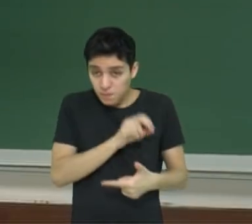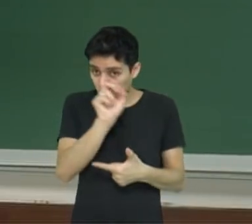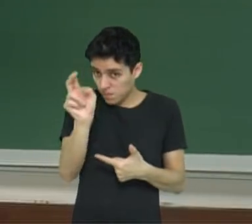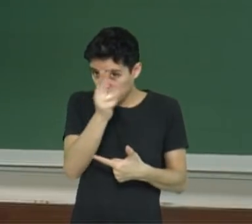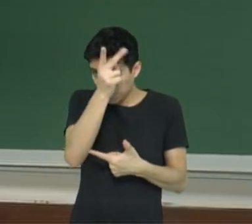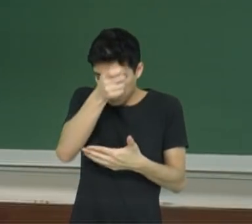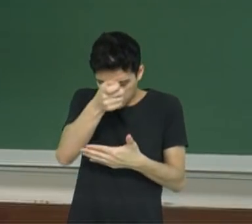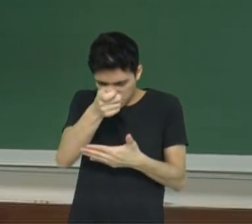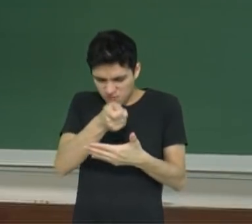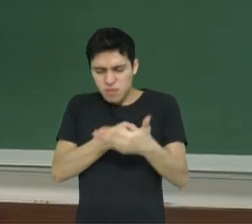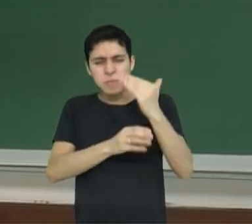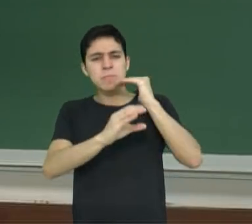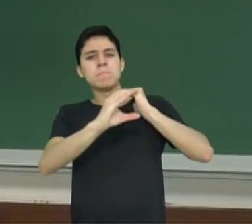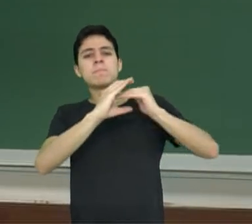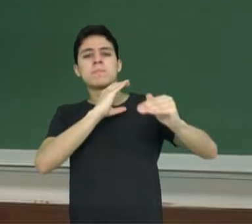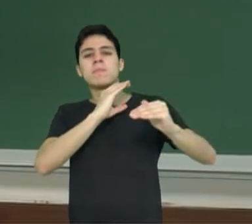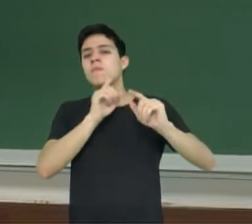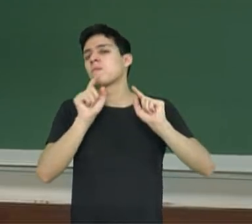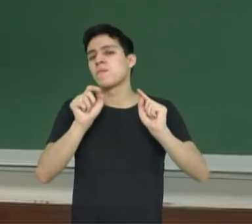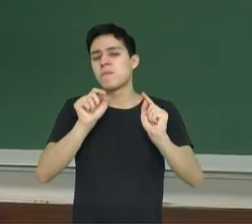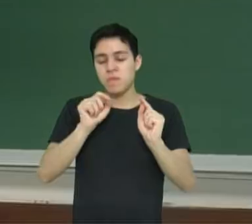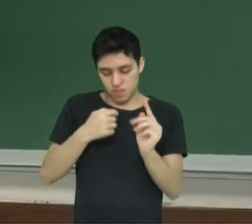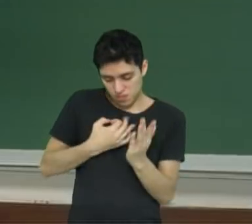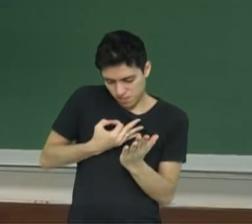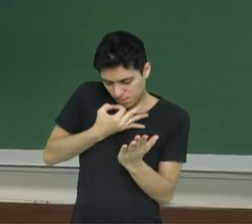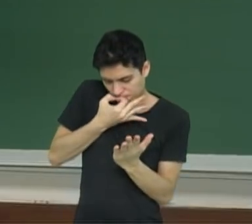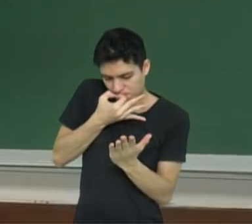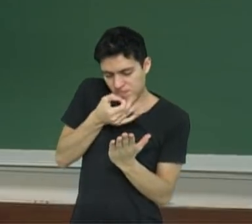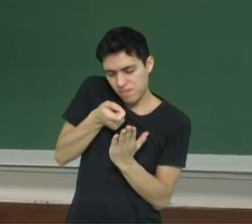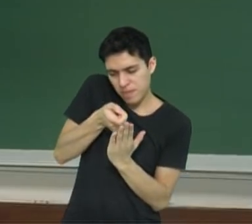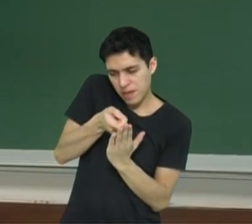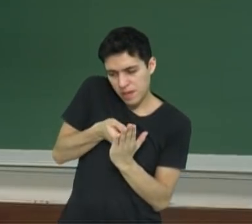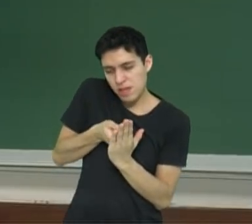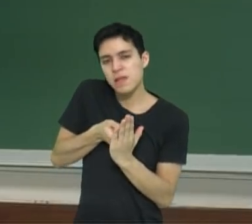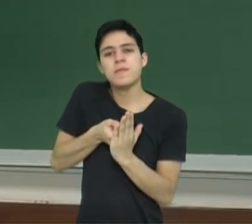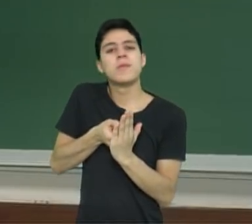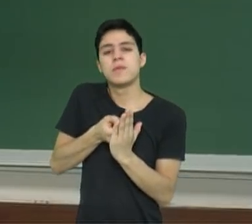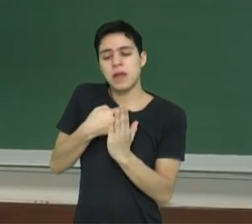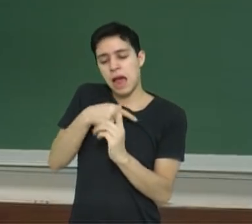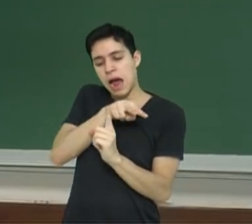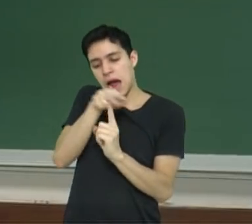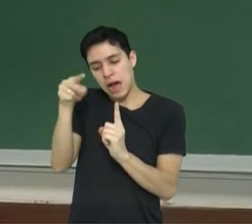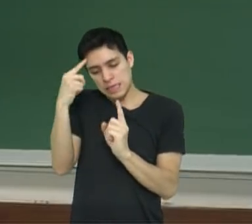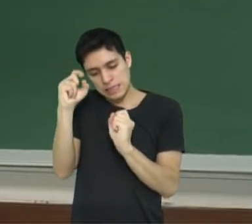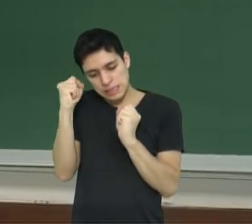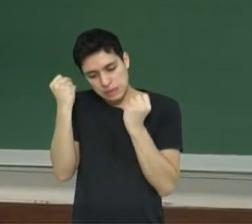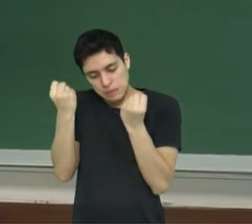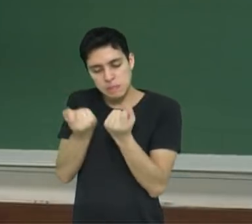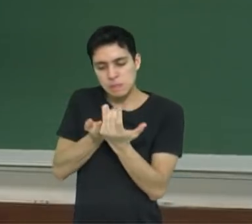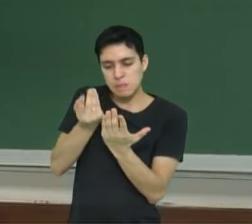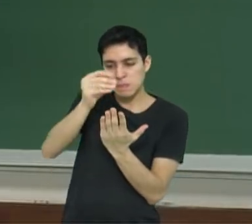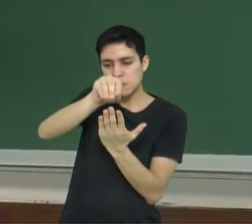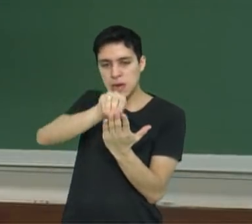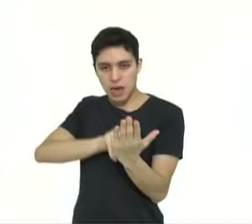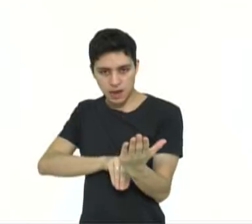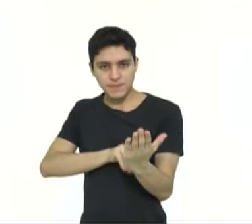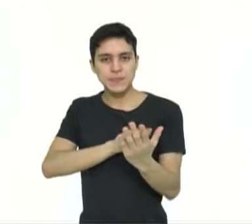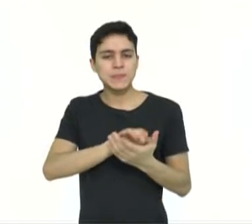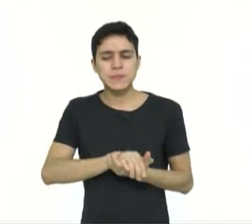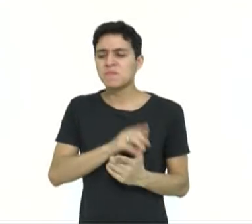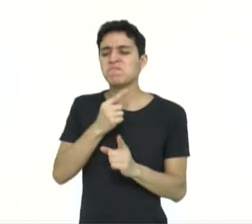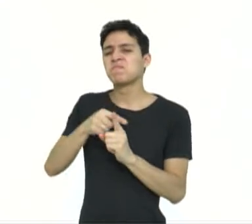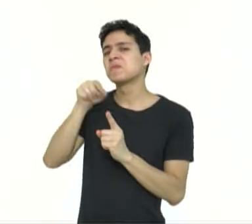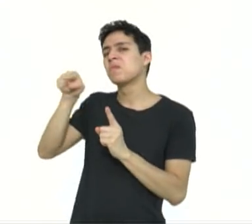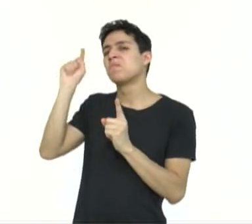ao jornal, então ela traz uma argumentação, uma defesa da sua ideia principal, pois tem como